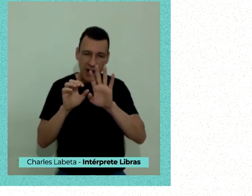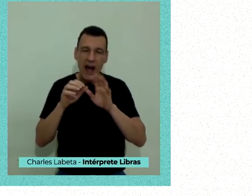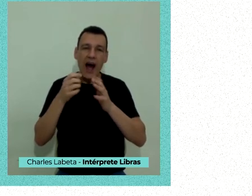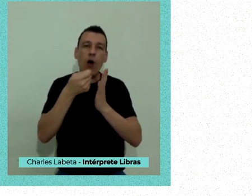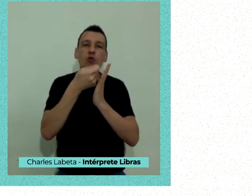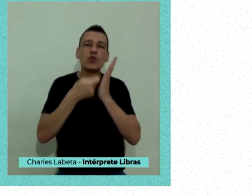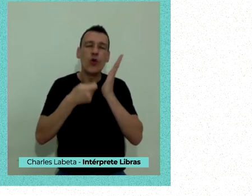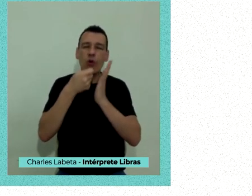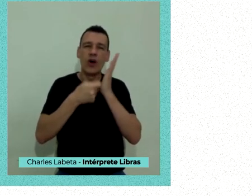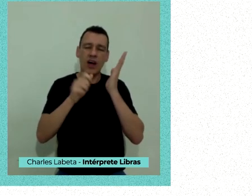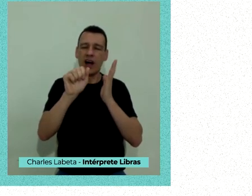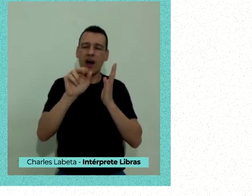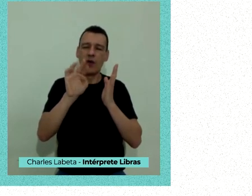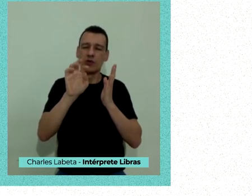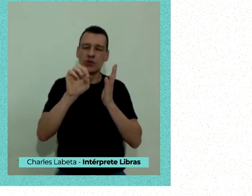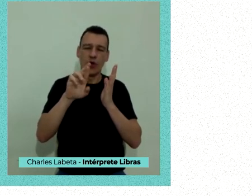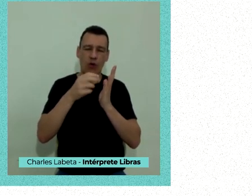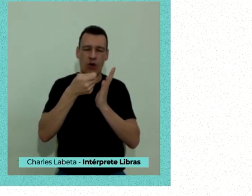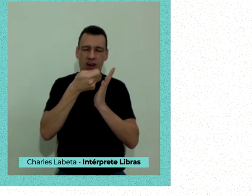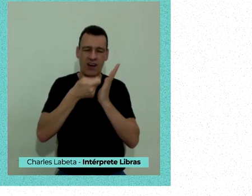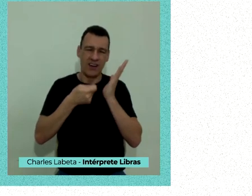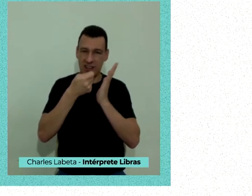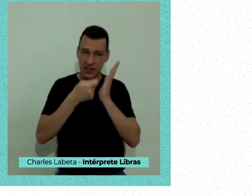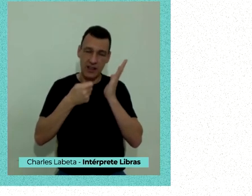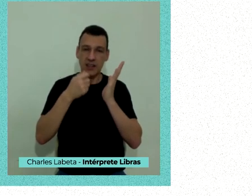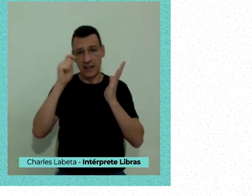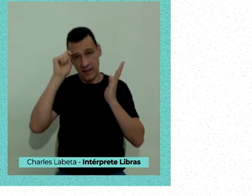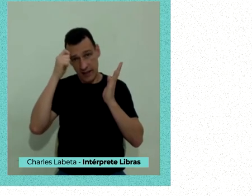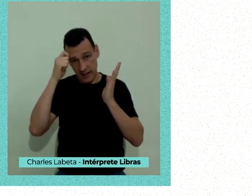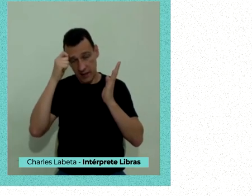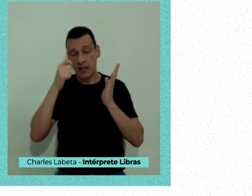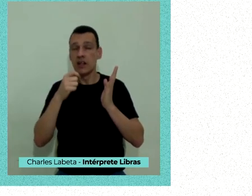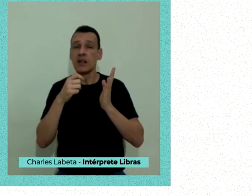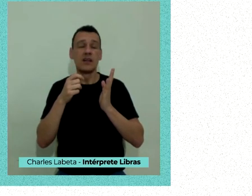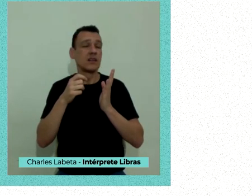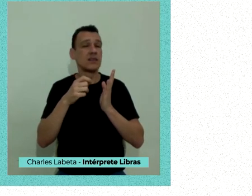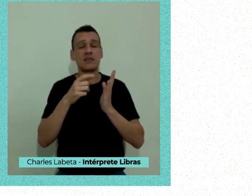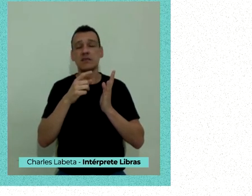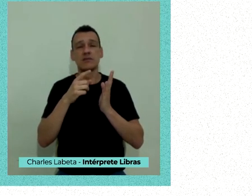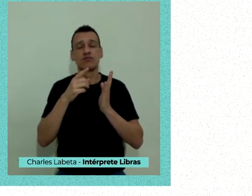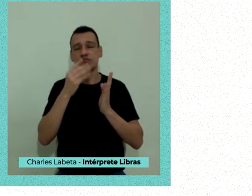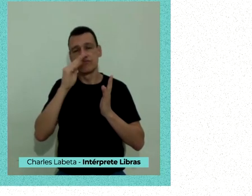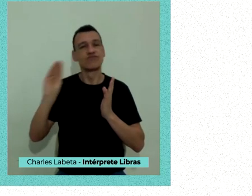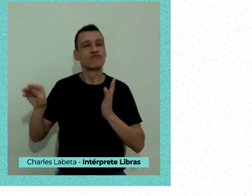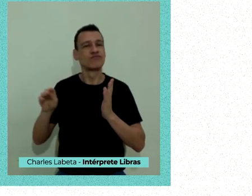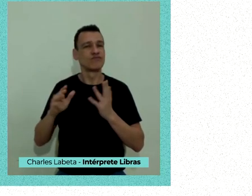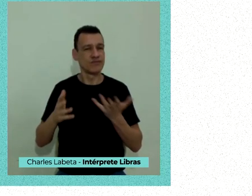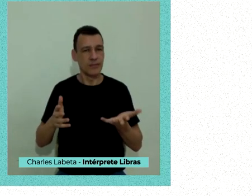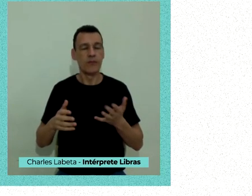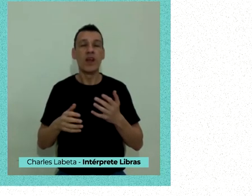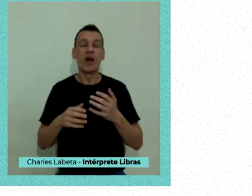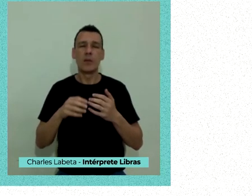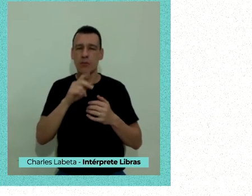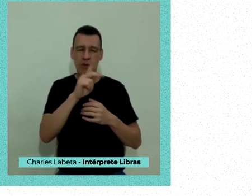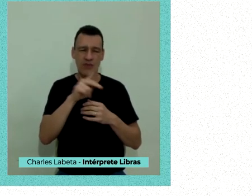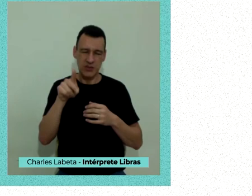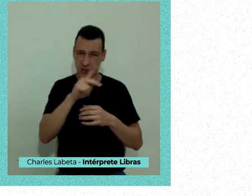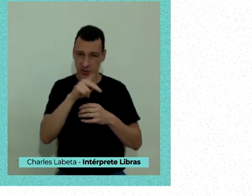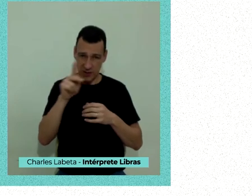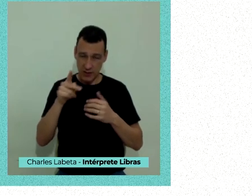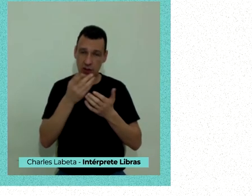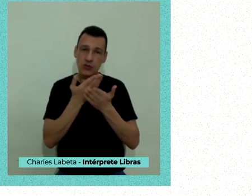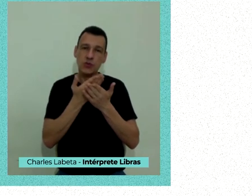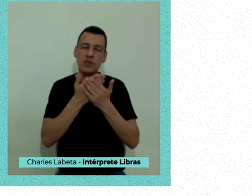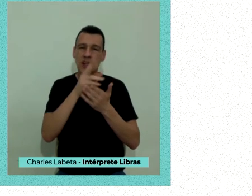Provavelmente, muitas das pessoas que passaram pela universidade pouquíssimo tiveram contatos com autores